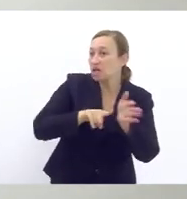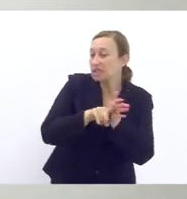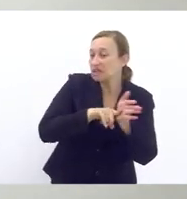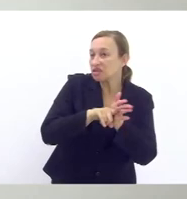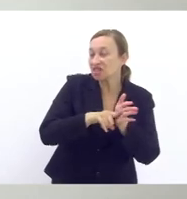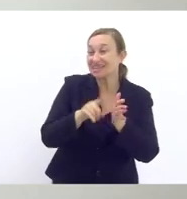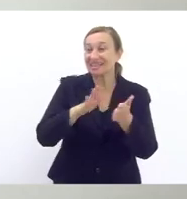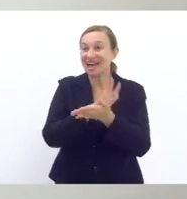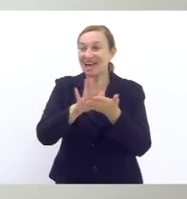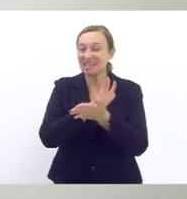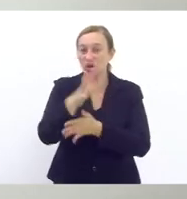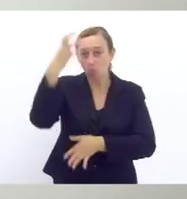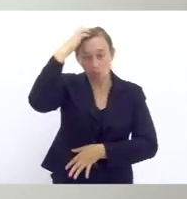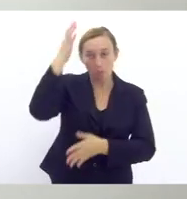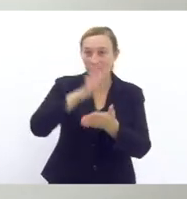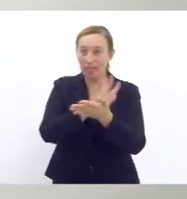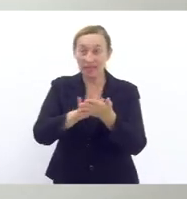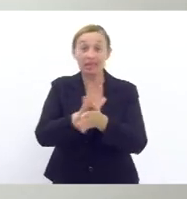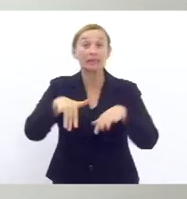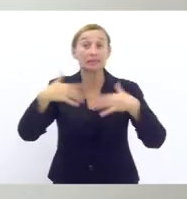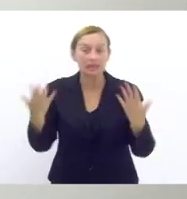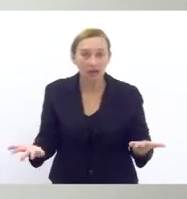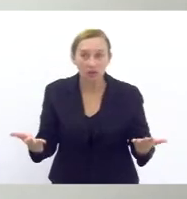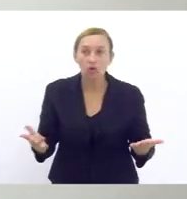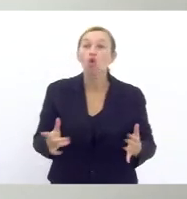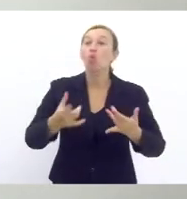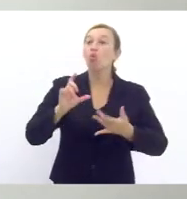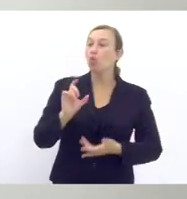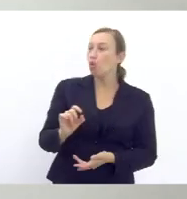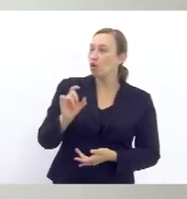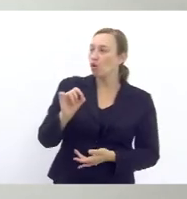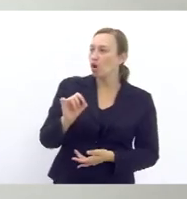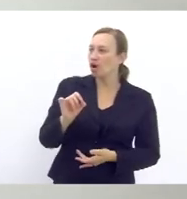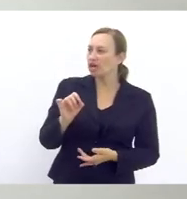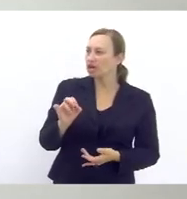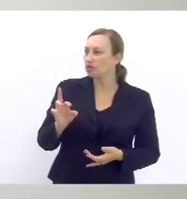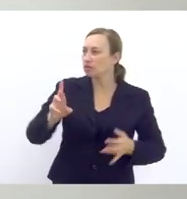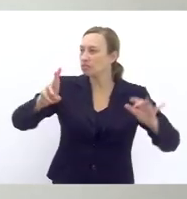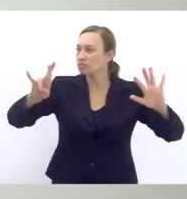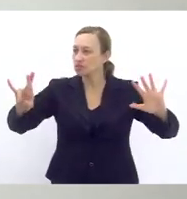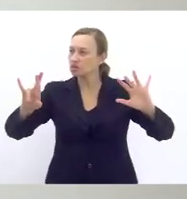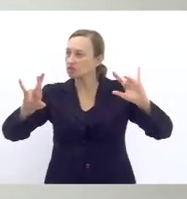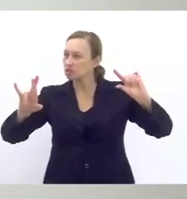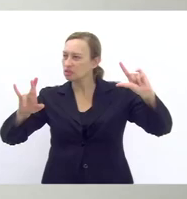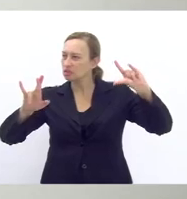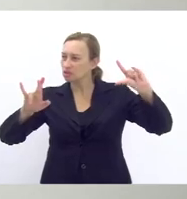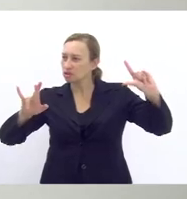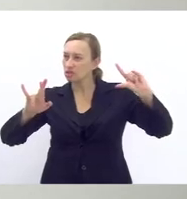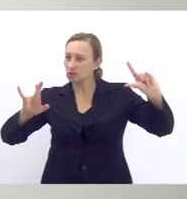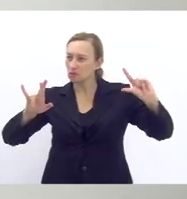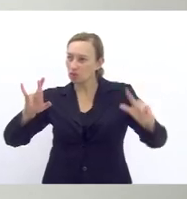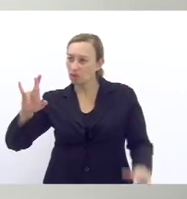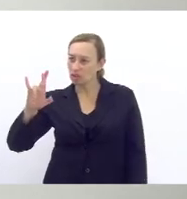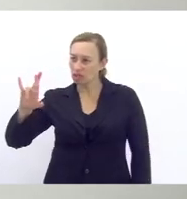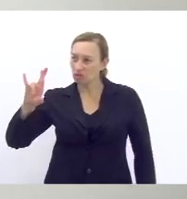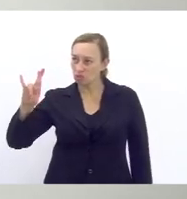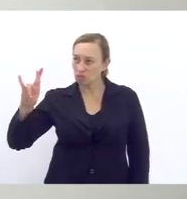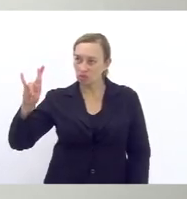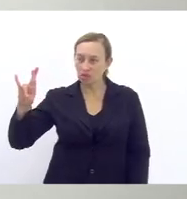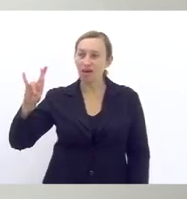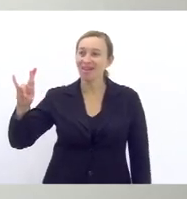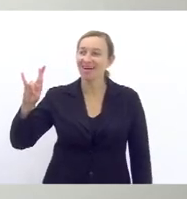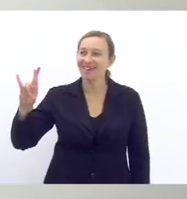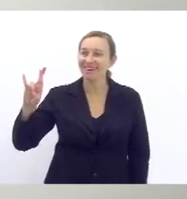condenação então o que que o Rock in Rio tem para falar para a gente Deputado o que que processualmente acontece